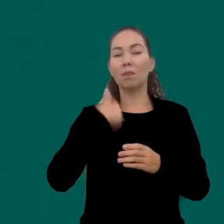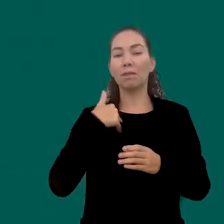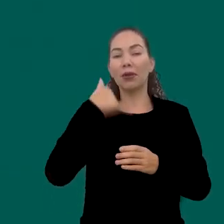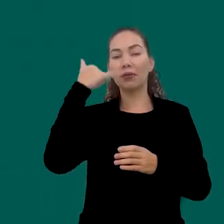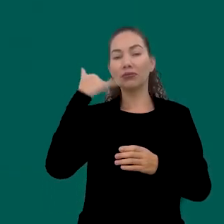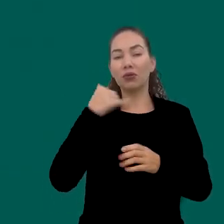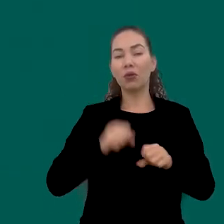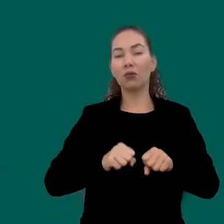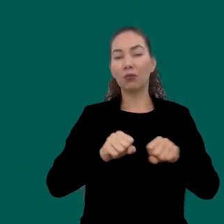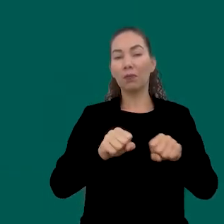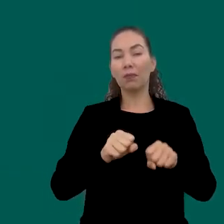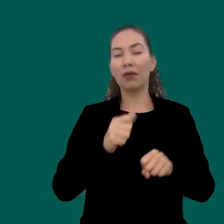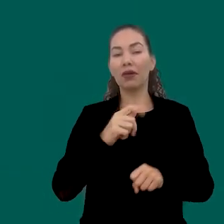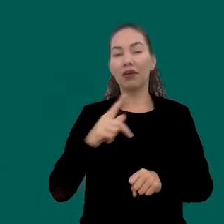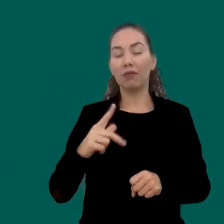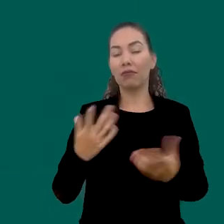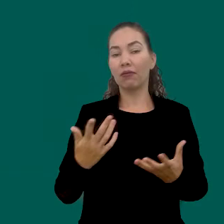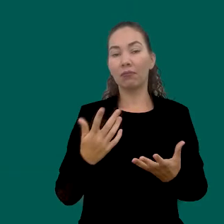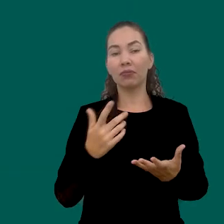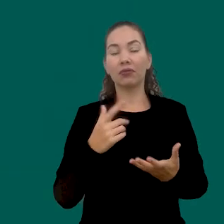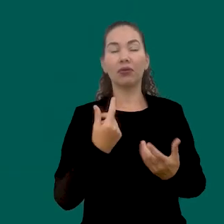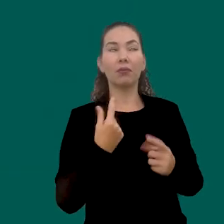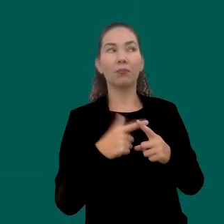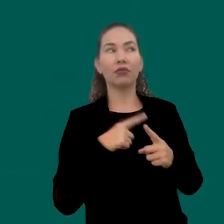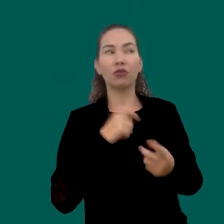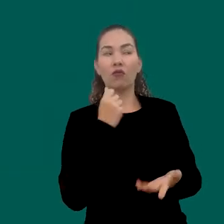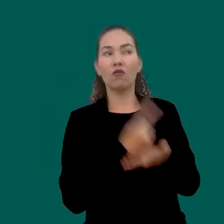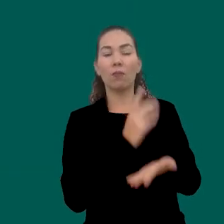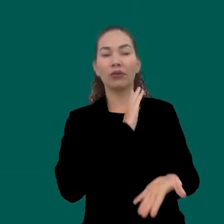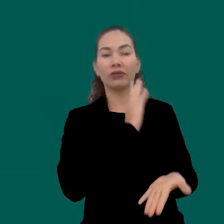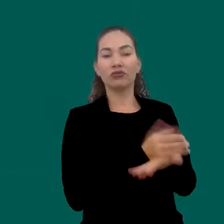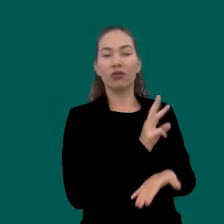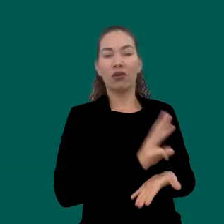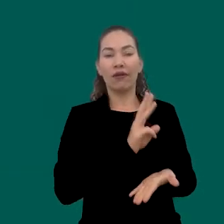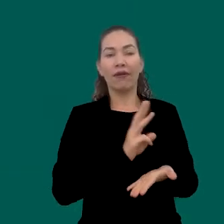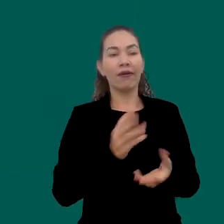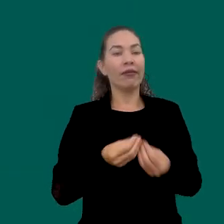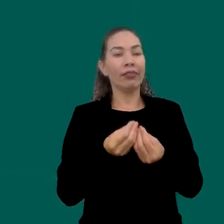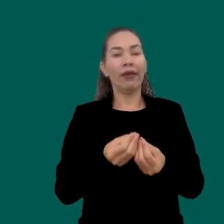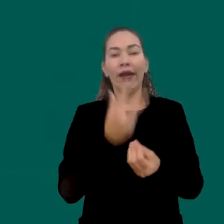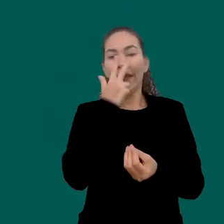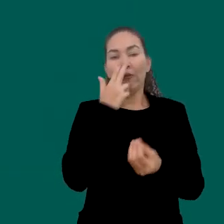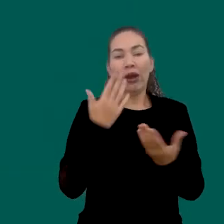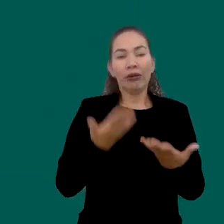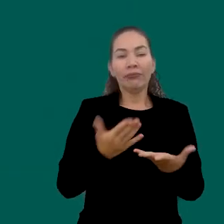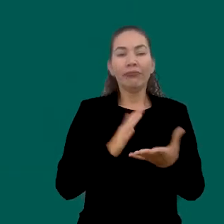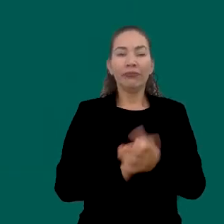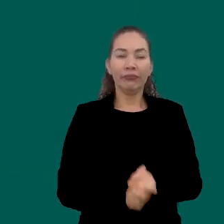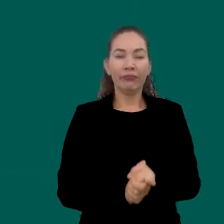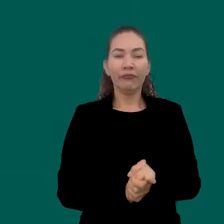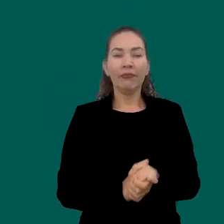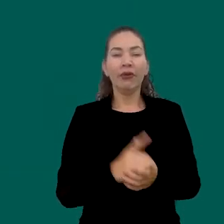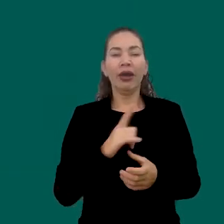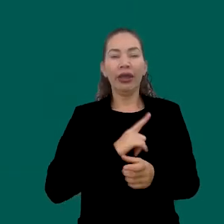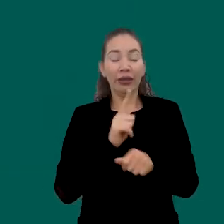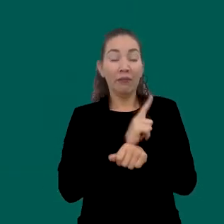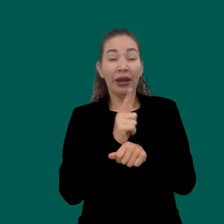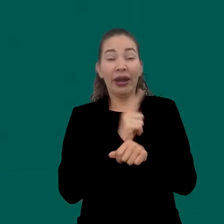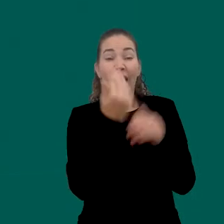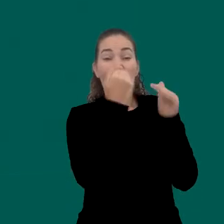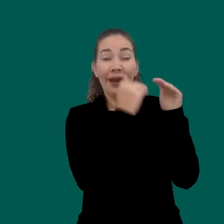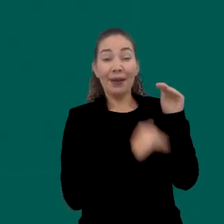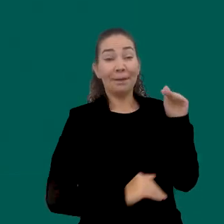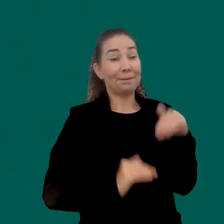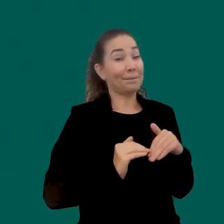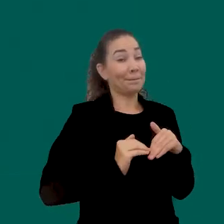Por que eu vou instalar um aplicativo de supermercado e não vou comprar direto do site deles, se eles vão me entregar no mesmo time e eles têm uma gestão de estoque, digamos,